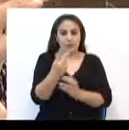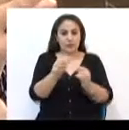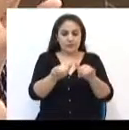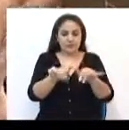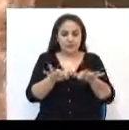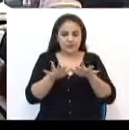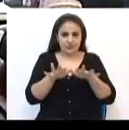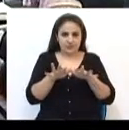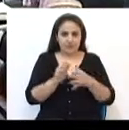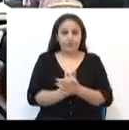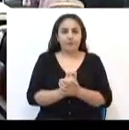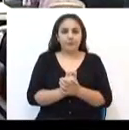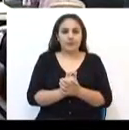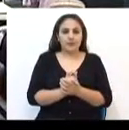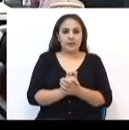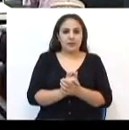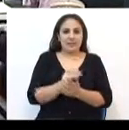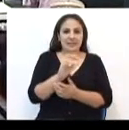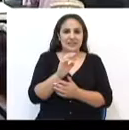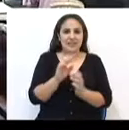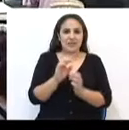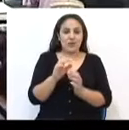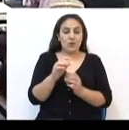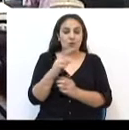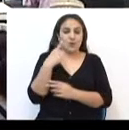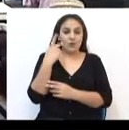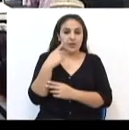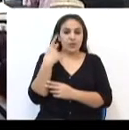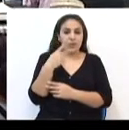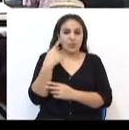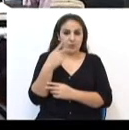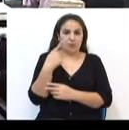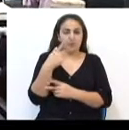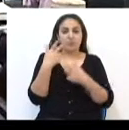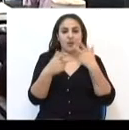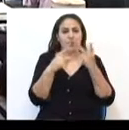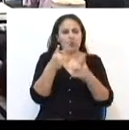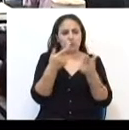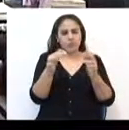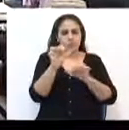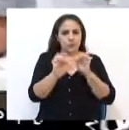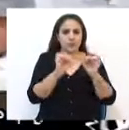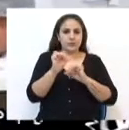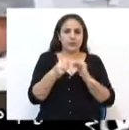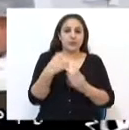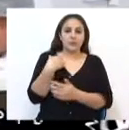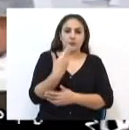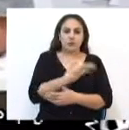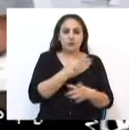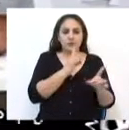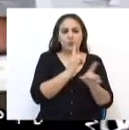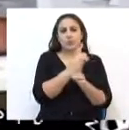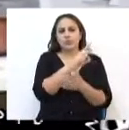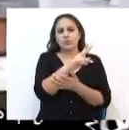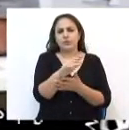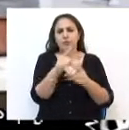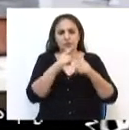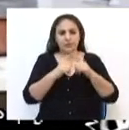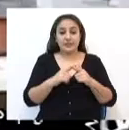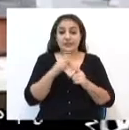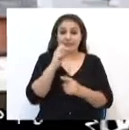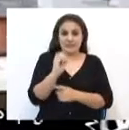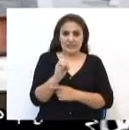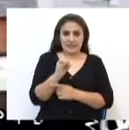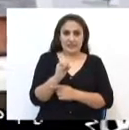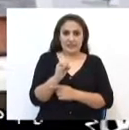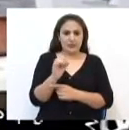2 sessões. Na tribuna, o PTBista citou algumas mudanças. Nós encontrávamos várias vezes, por mais que a